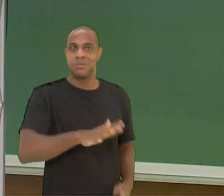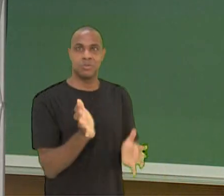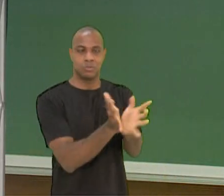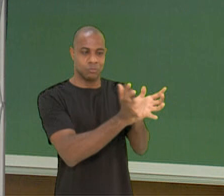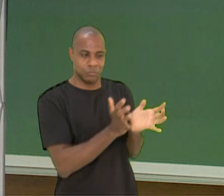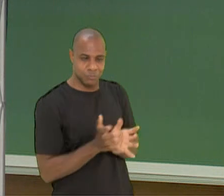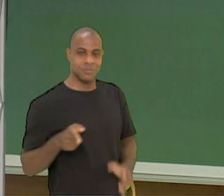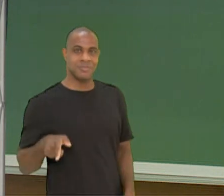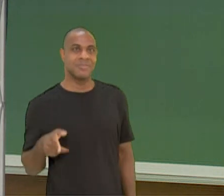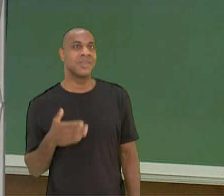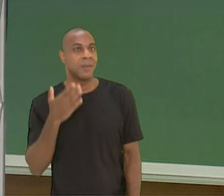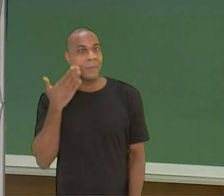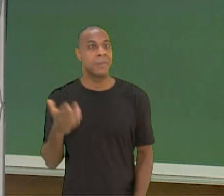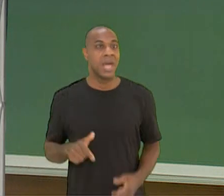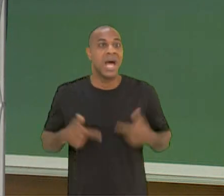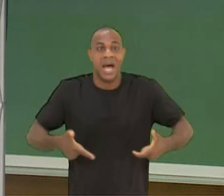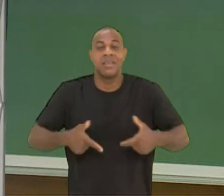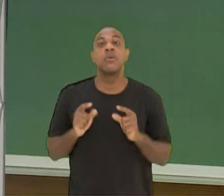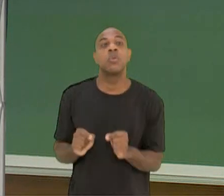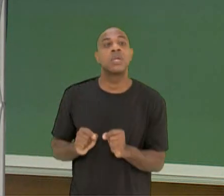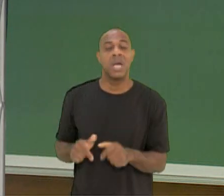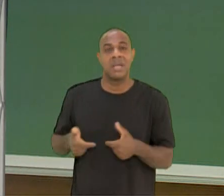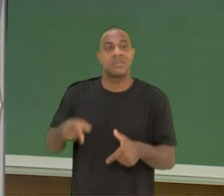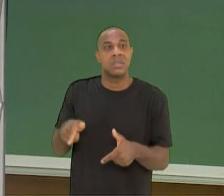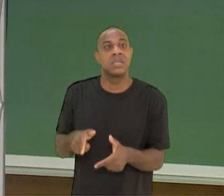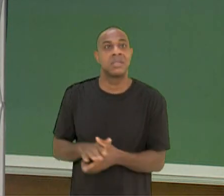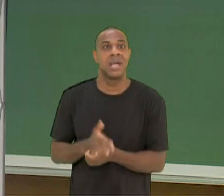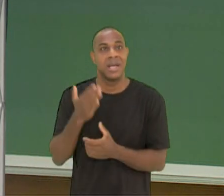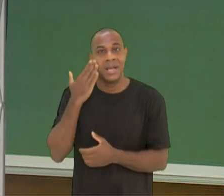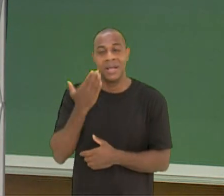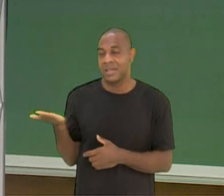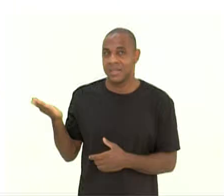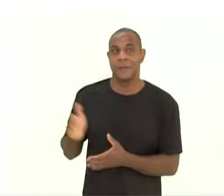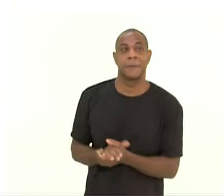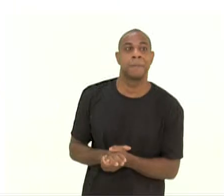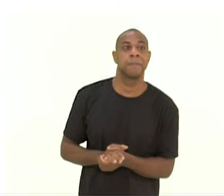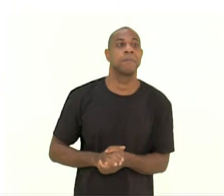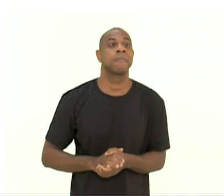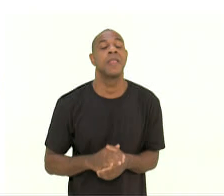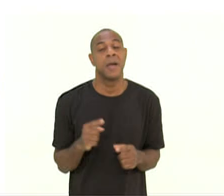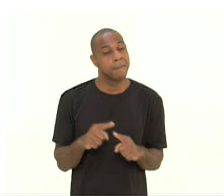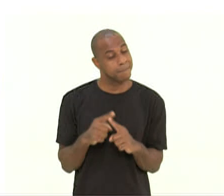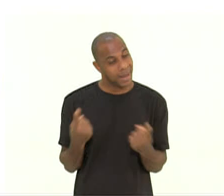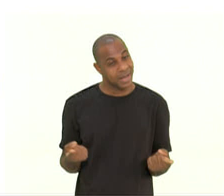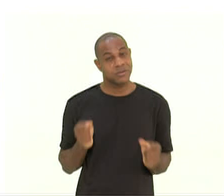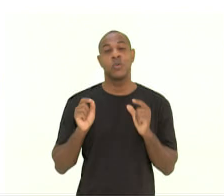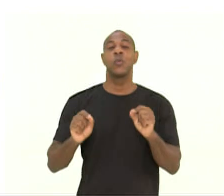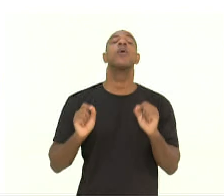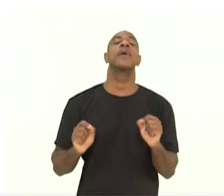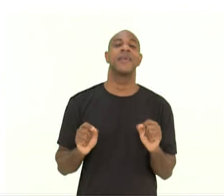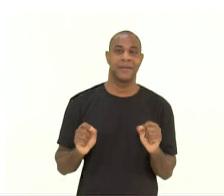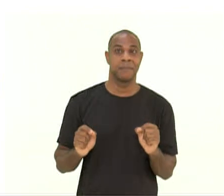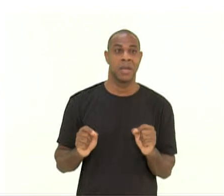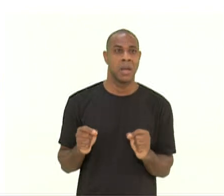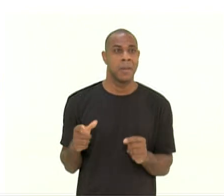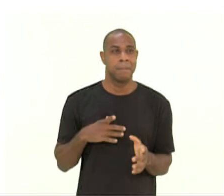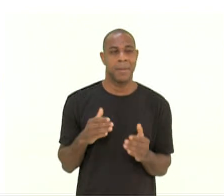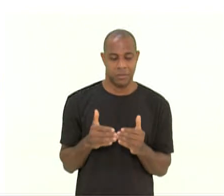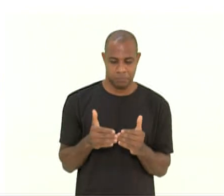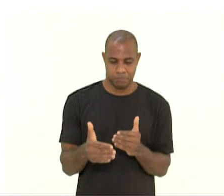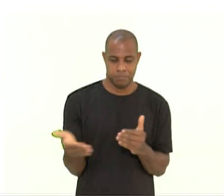grupo. Ações mais concentradas na Síria e no Iraque, desde que o grupo surgiu, mas mais